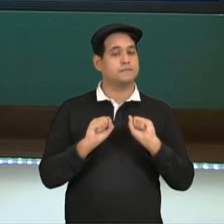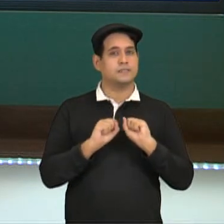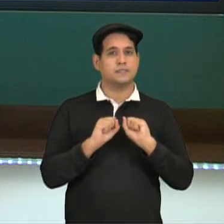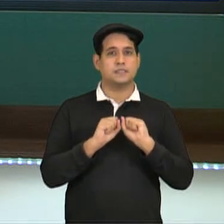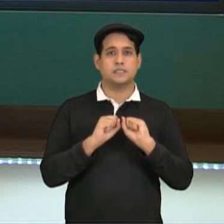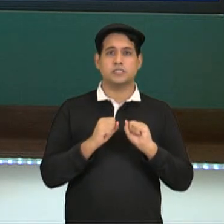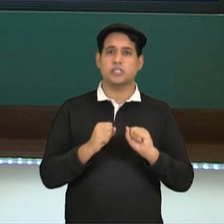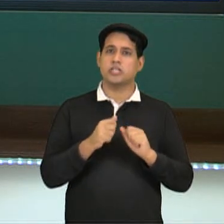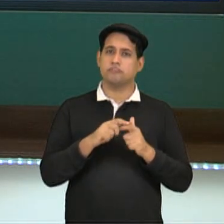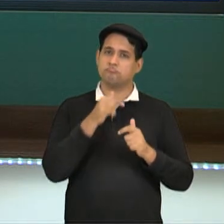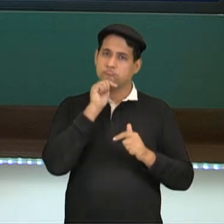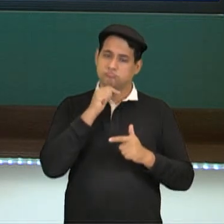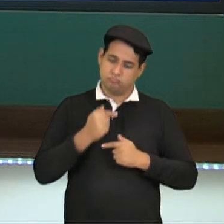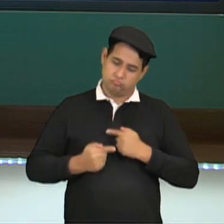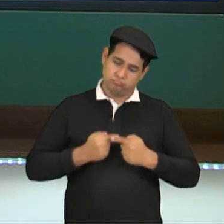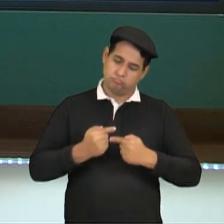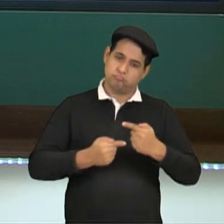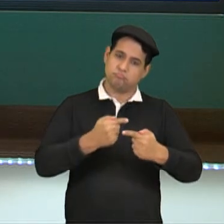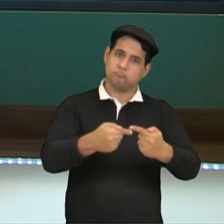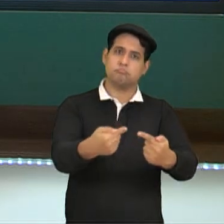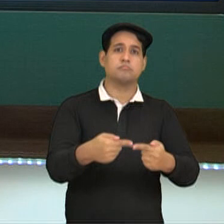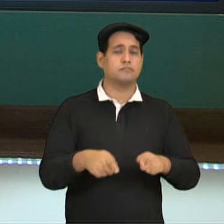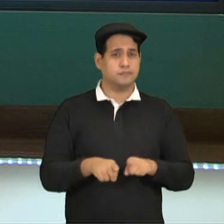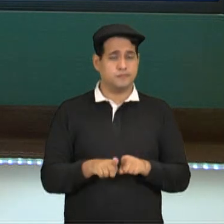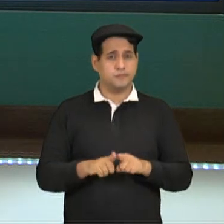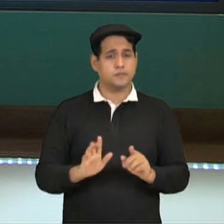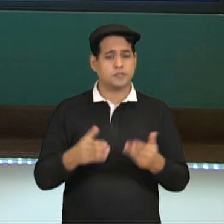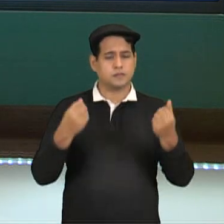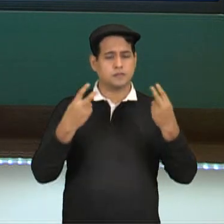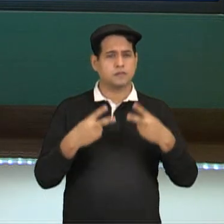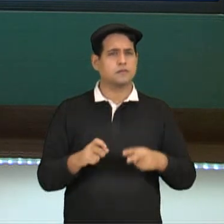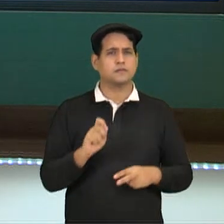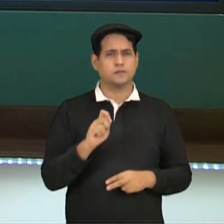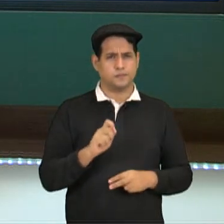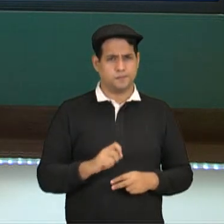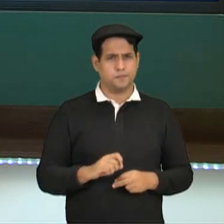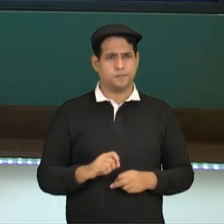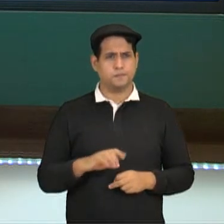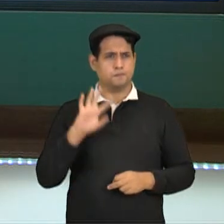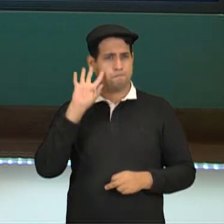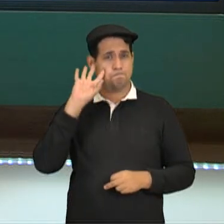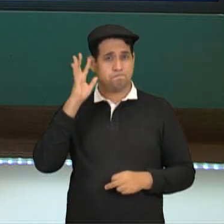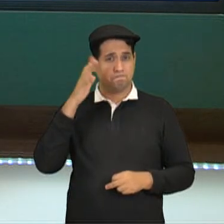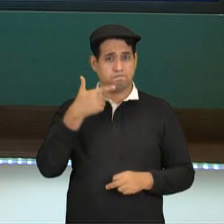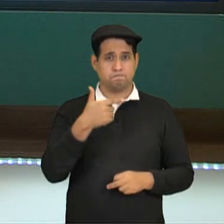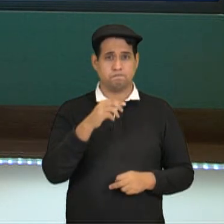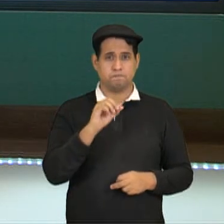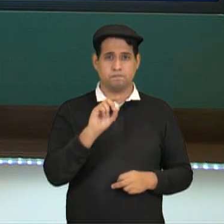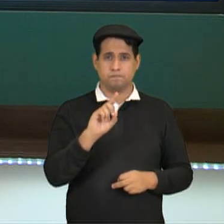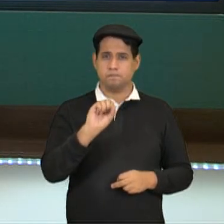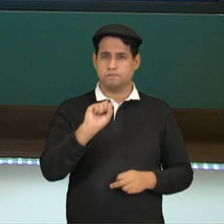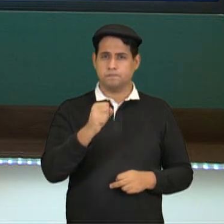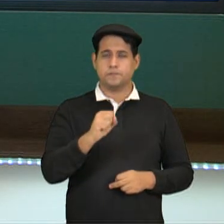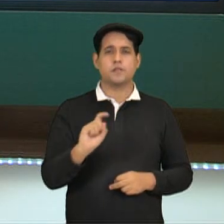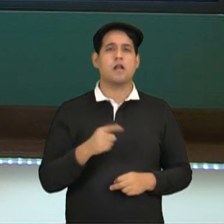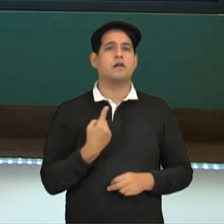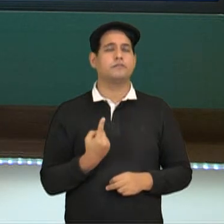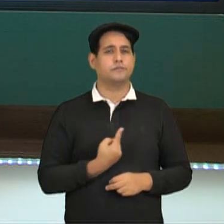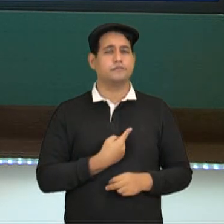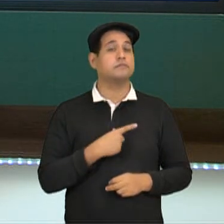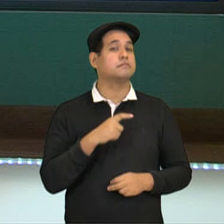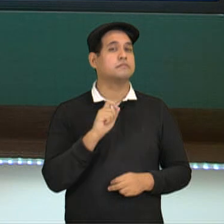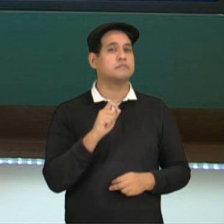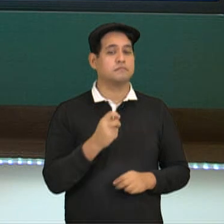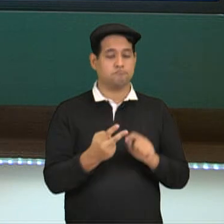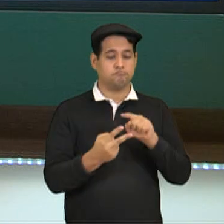às próximas gerações. Então, hoje a gente pode falar, com tudo que aconteceu em 2018, que a gente já tem